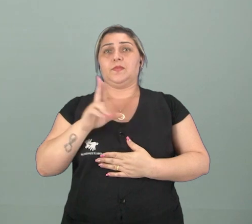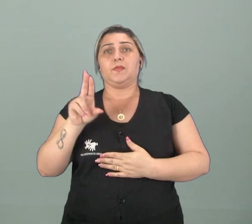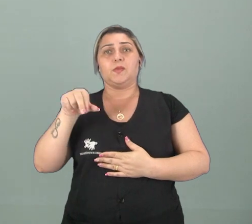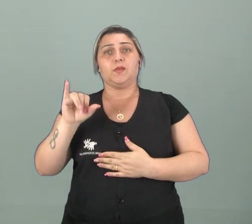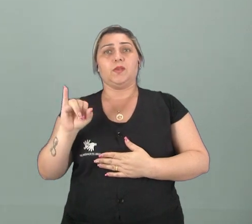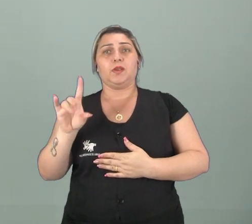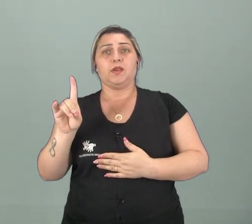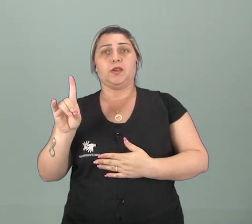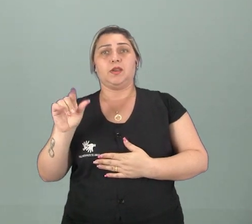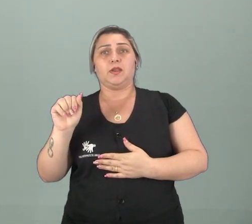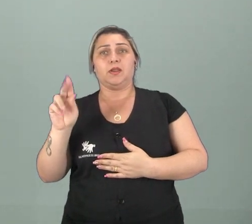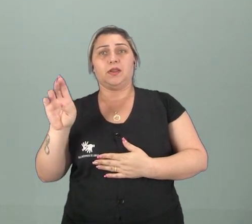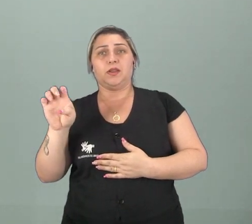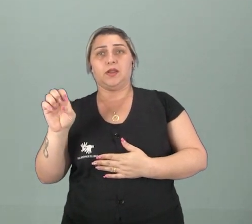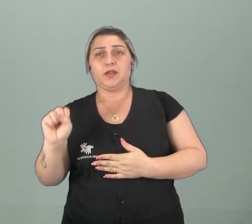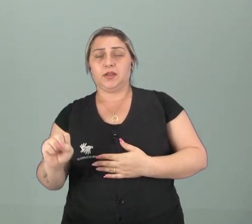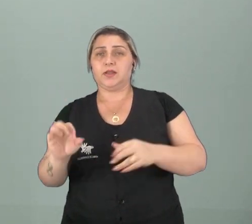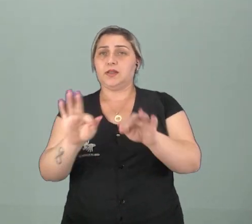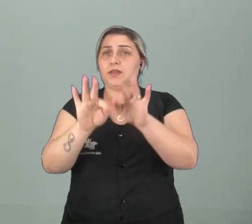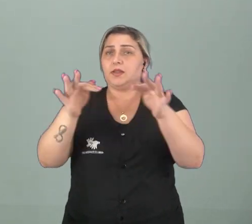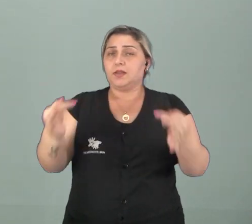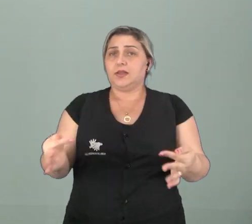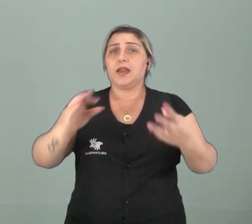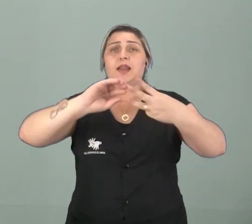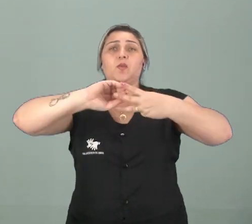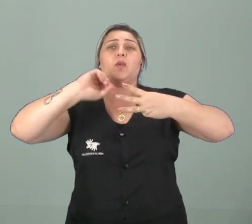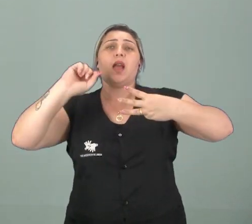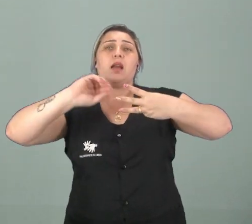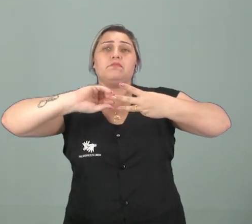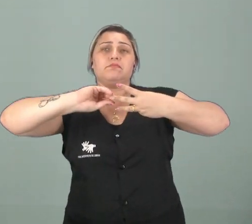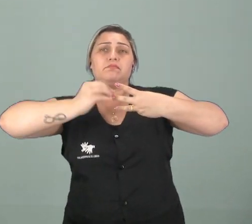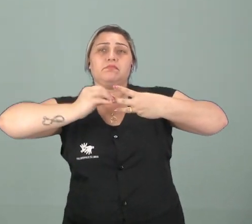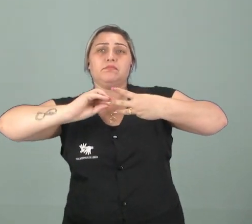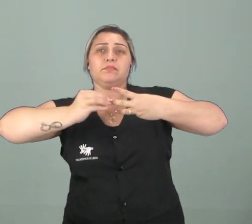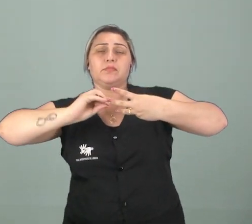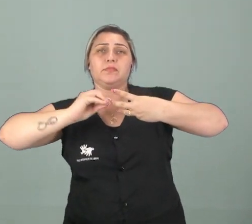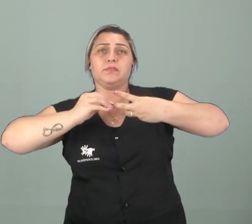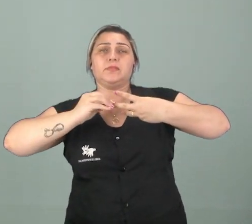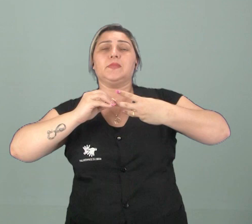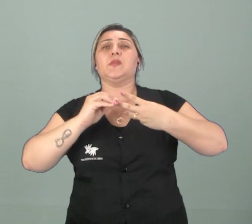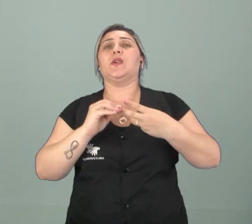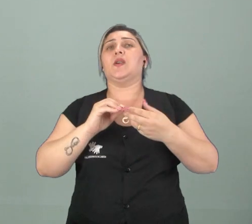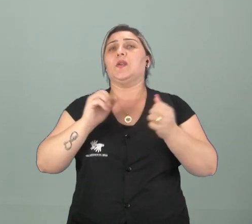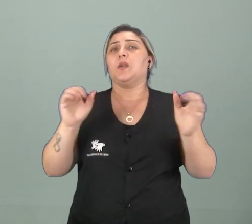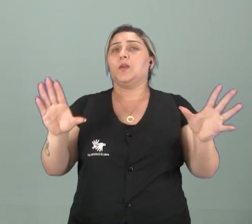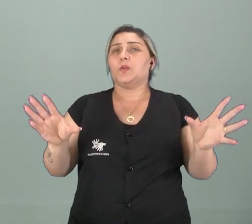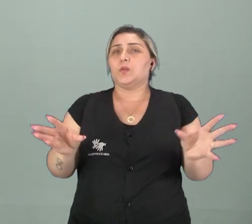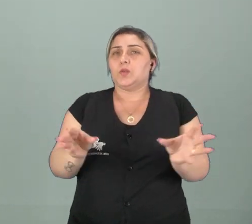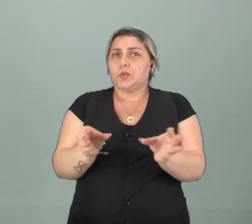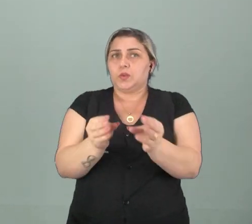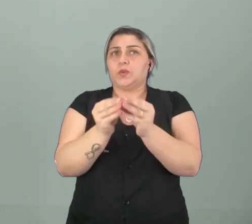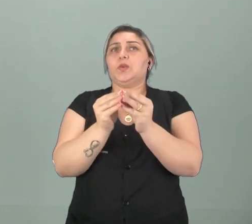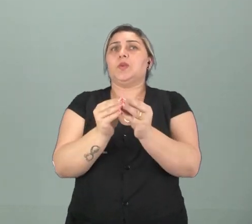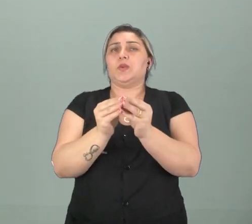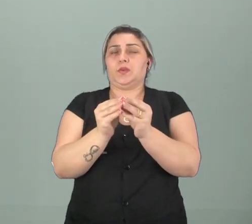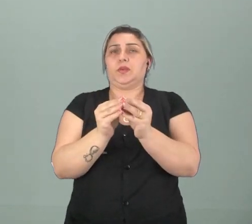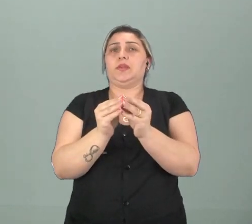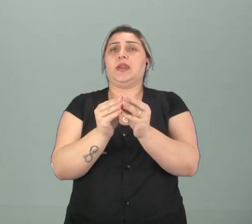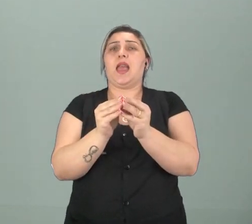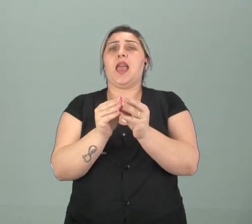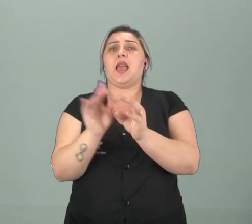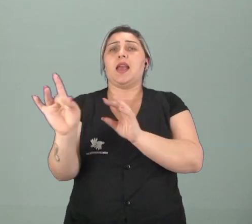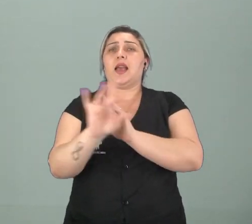bem simples. Essas unidades bem simples são as células. Conforme essas células vão se agrupando e vão